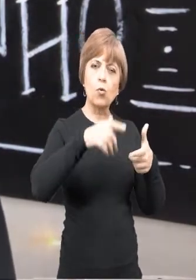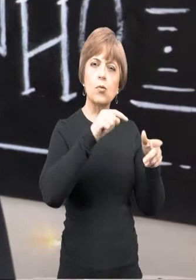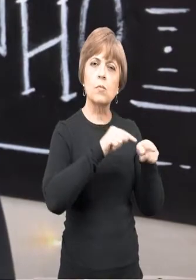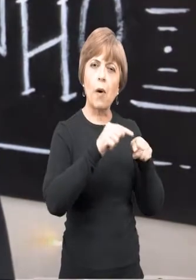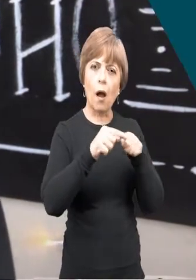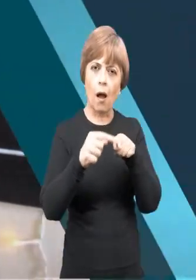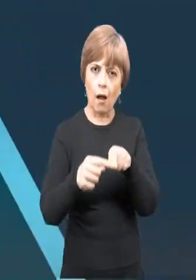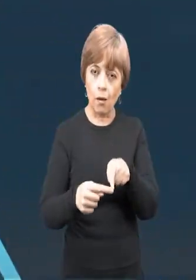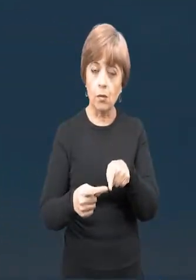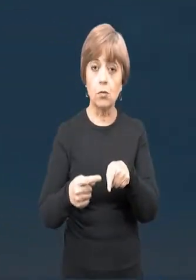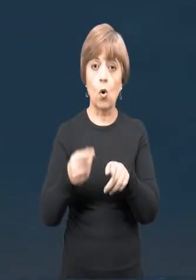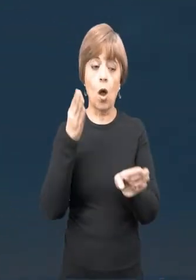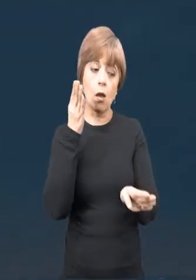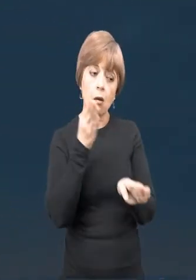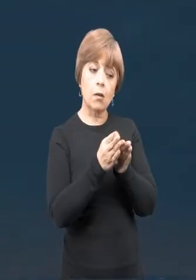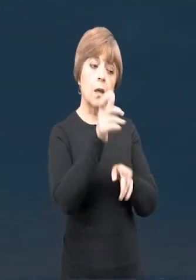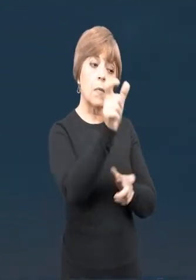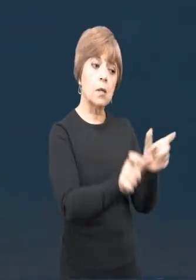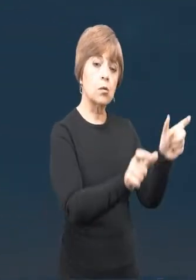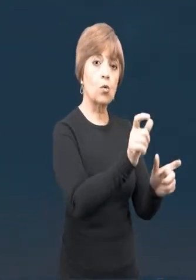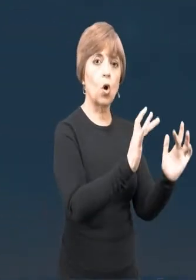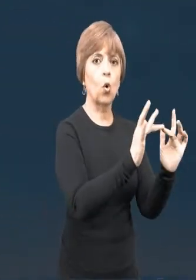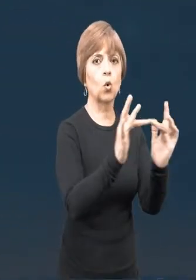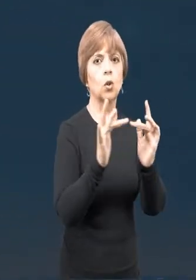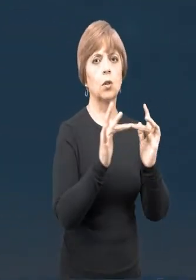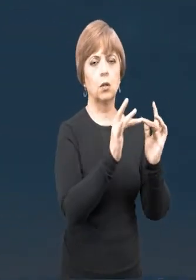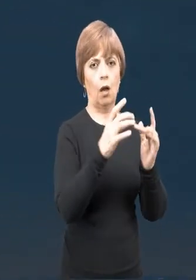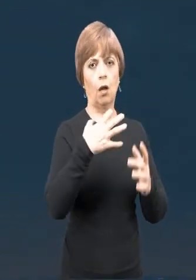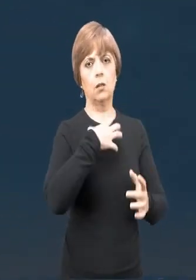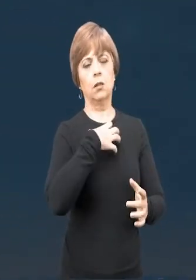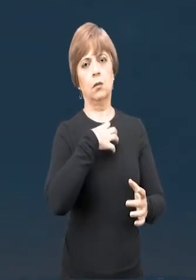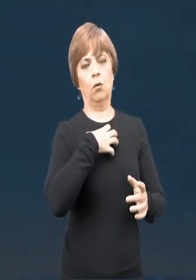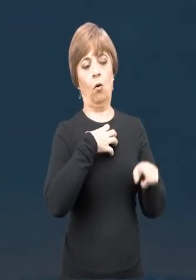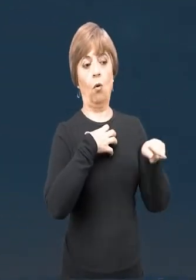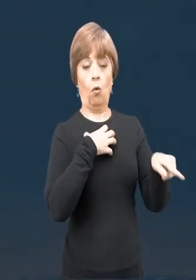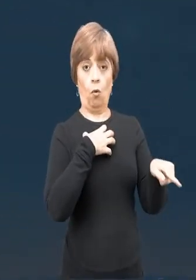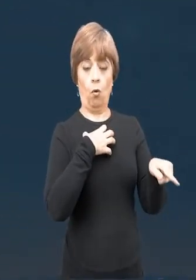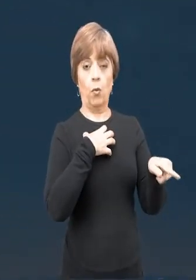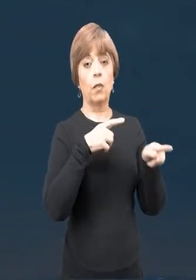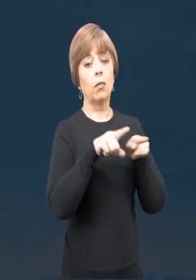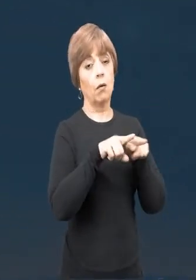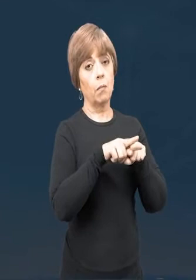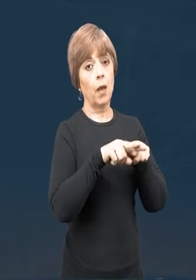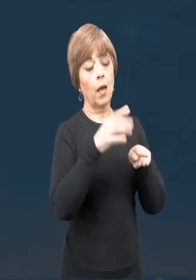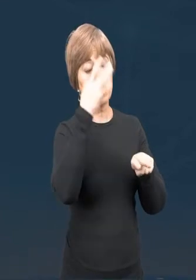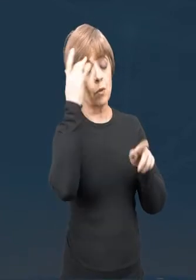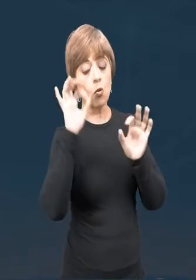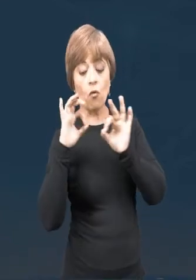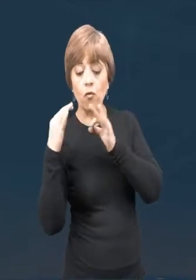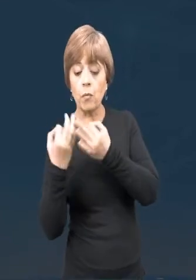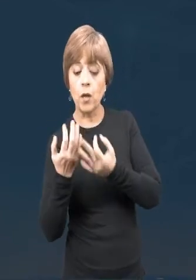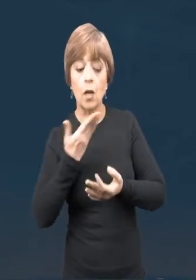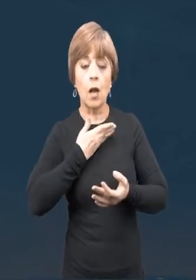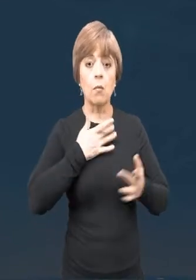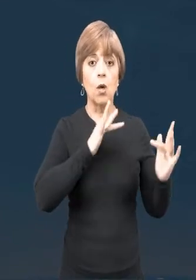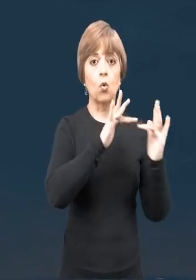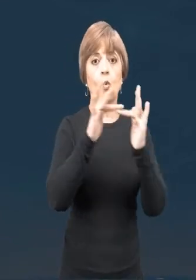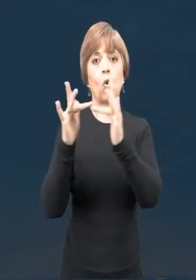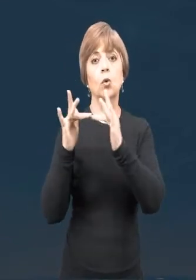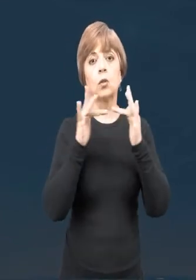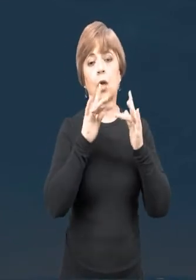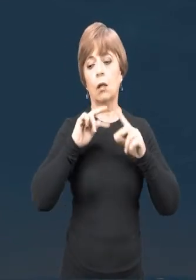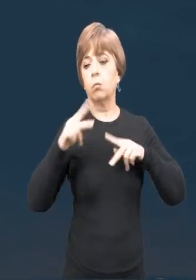e identificar as pessoas que tenham sintomas e as pessoas com quem os sintomáticos